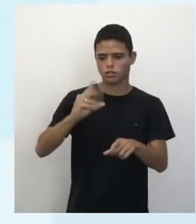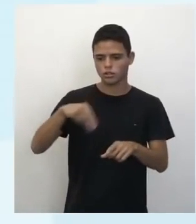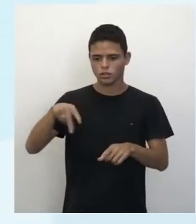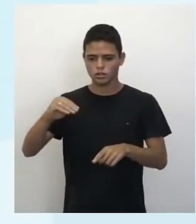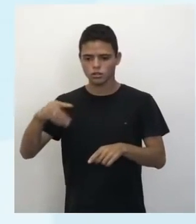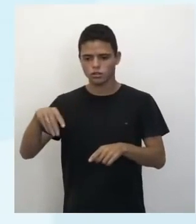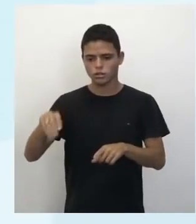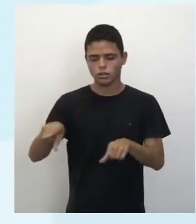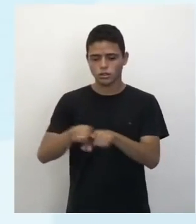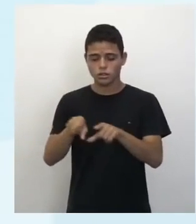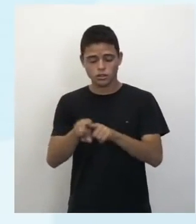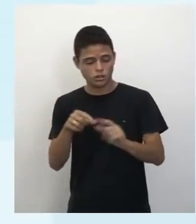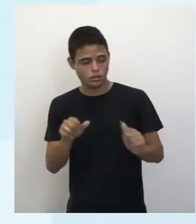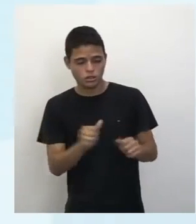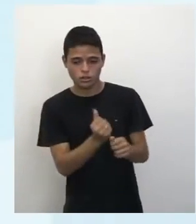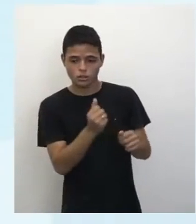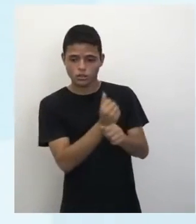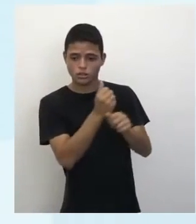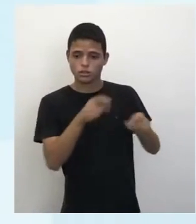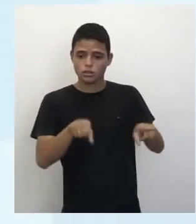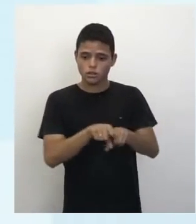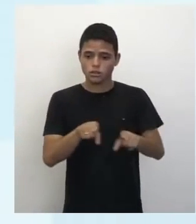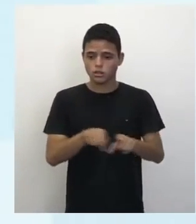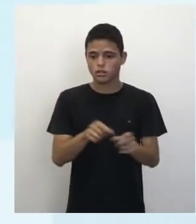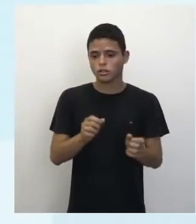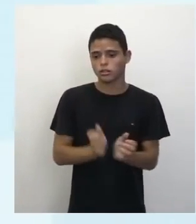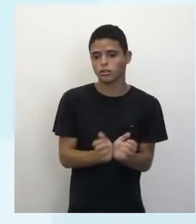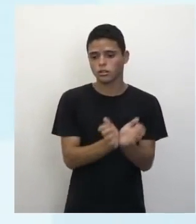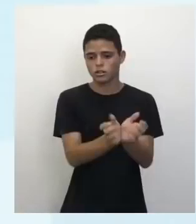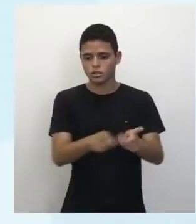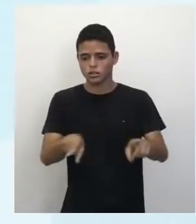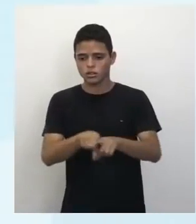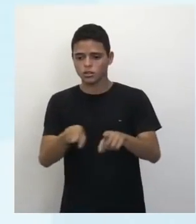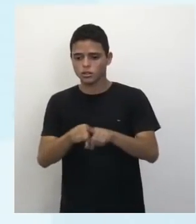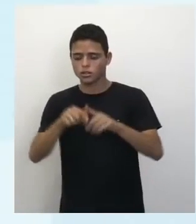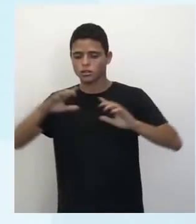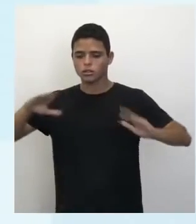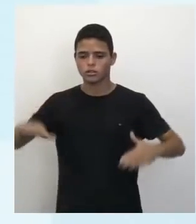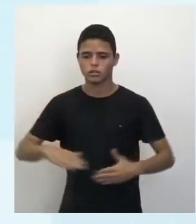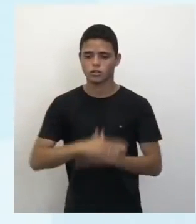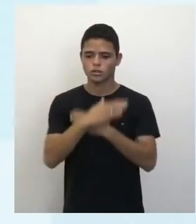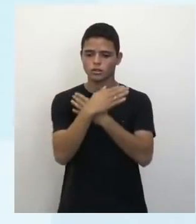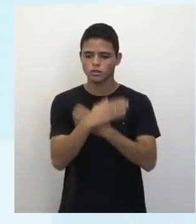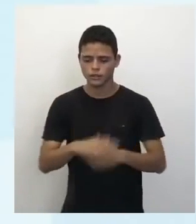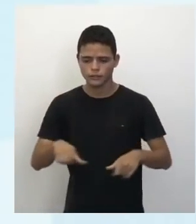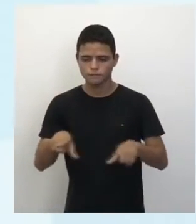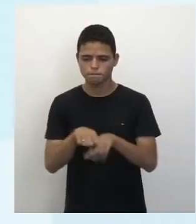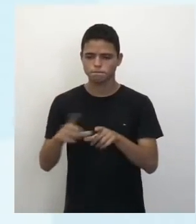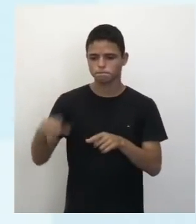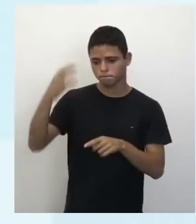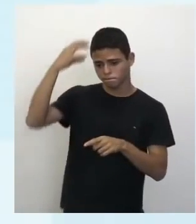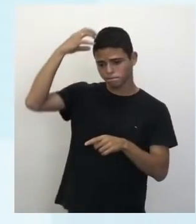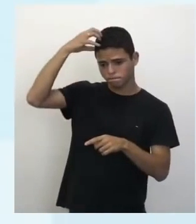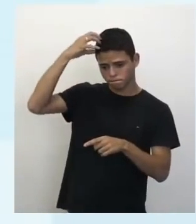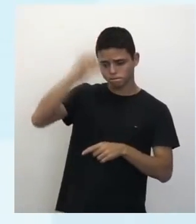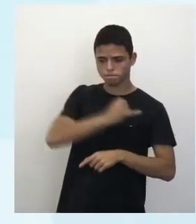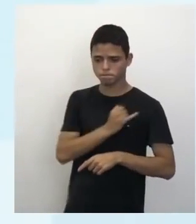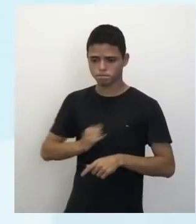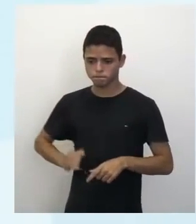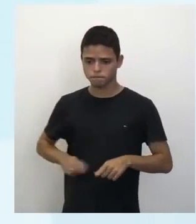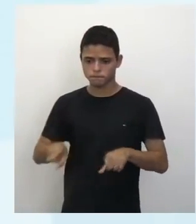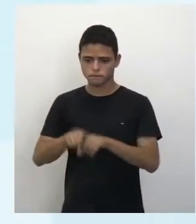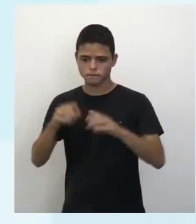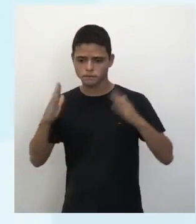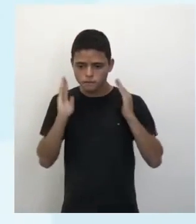artesãos, comerciantes e também escravos. Os incas, né, teria aí também o imperador, um sacerdote